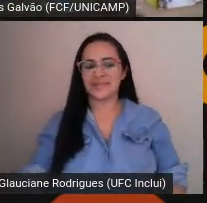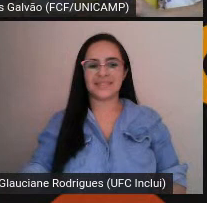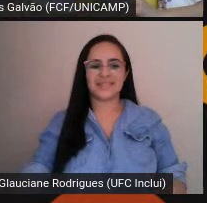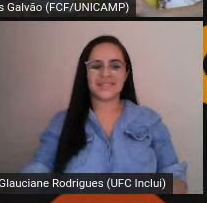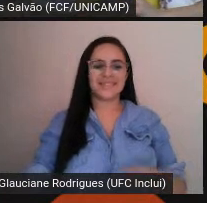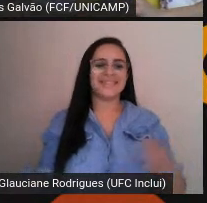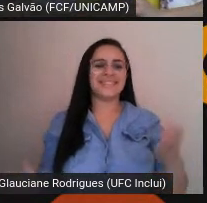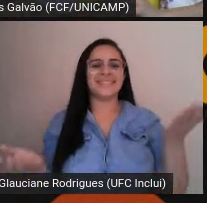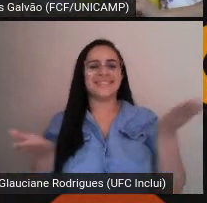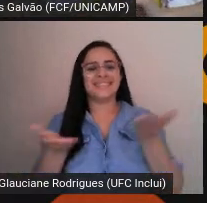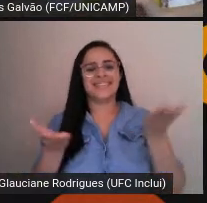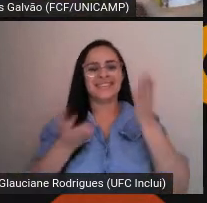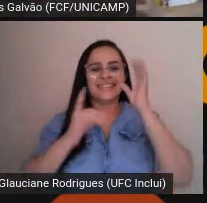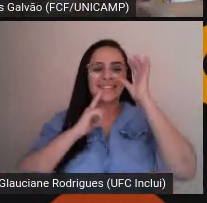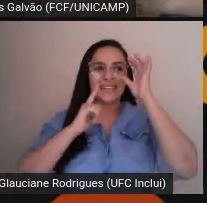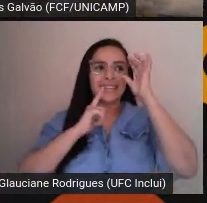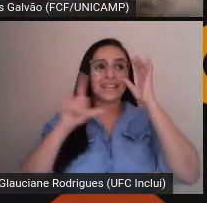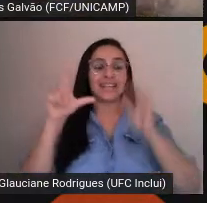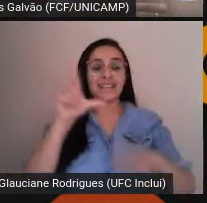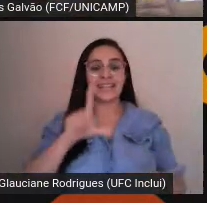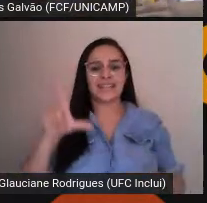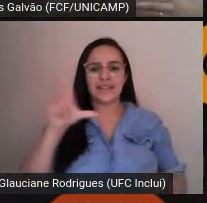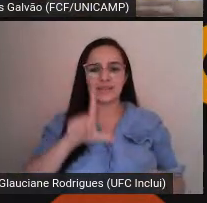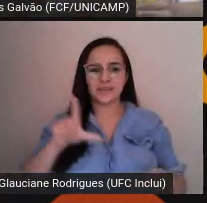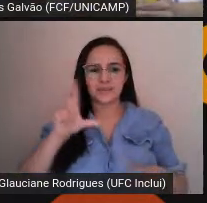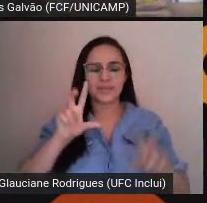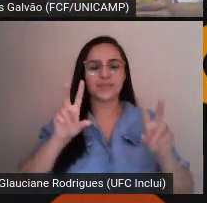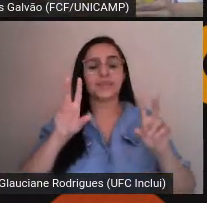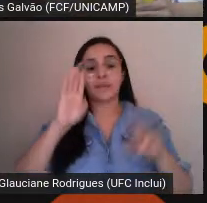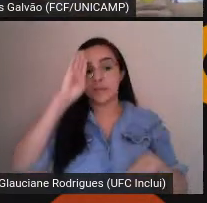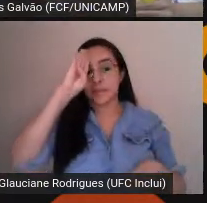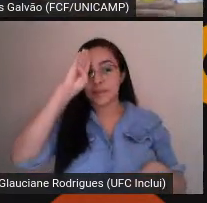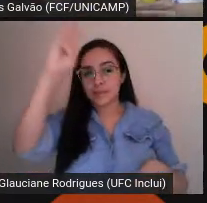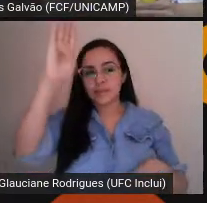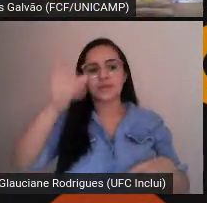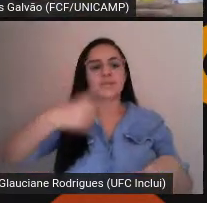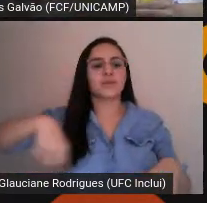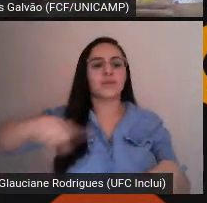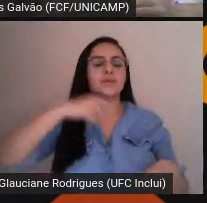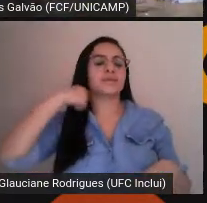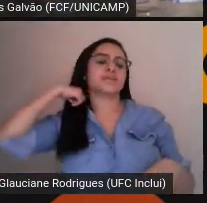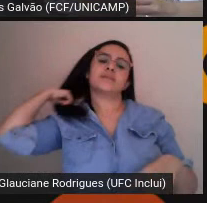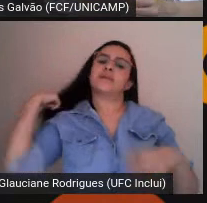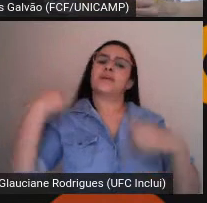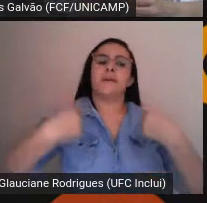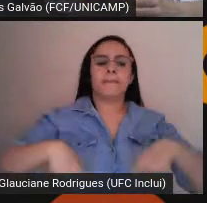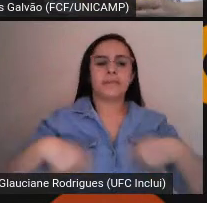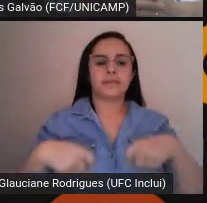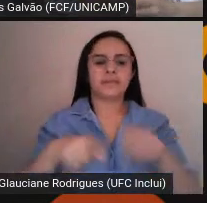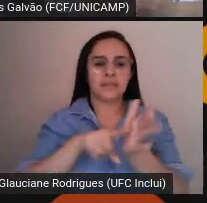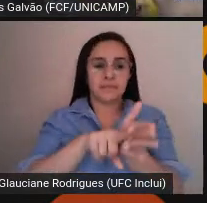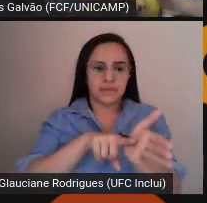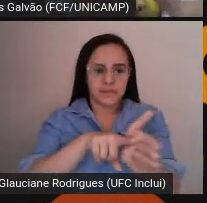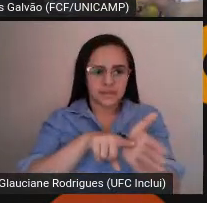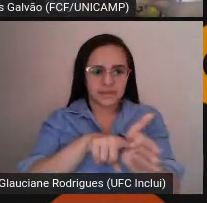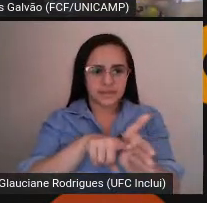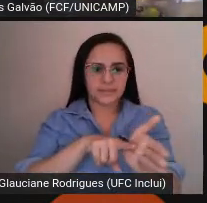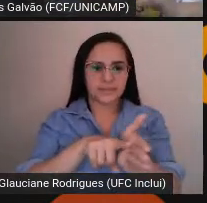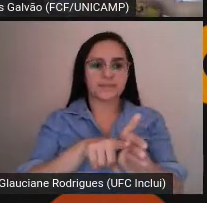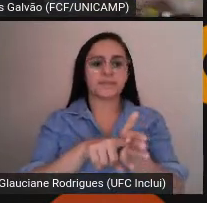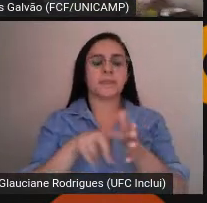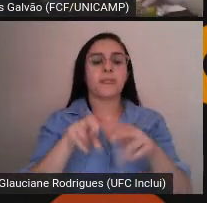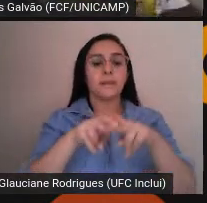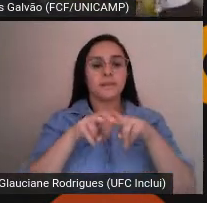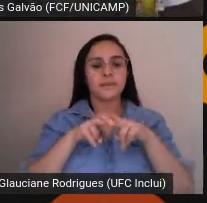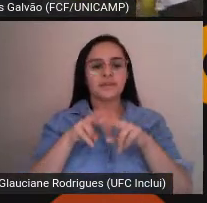na literatura. E, principalmente, nós precisamos de pesquisas, né? Então, se eu vou fazer uma